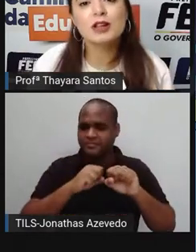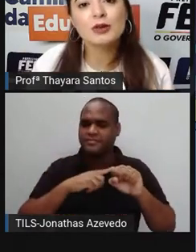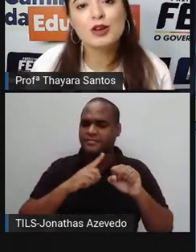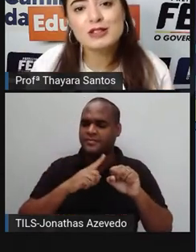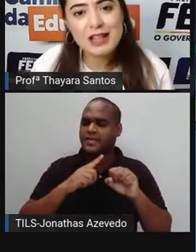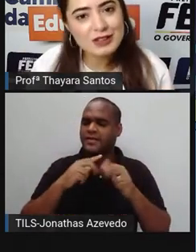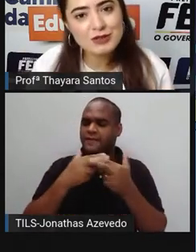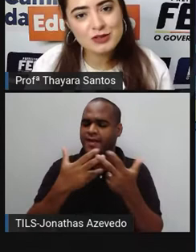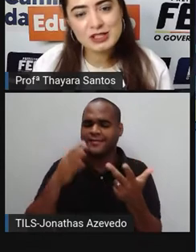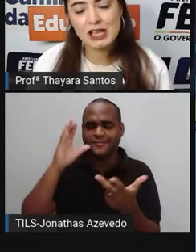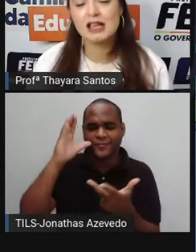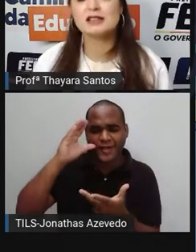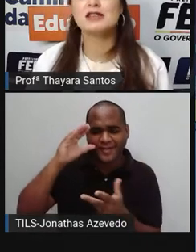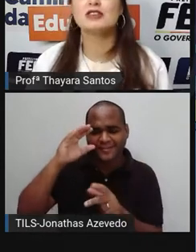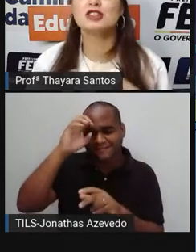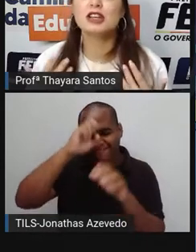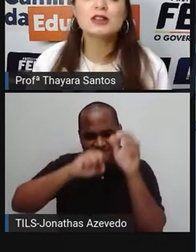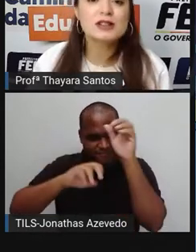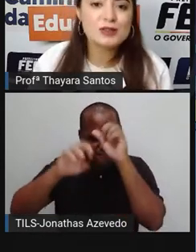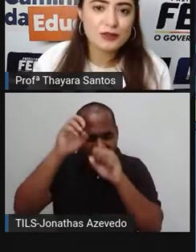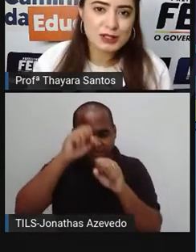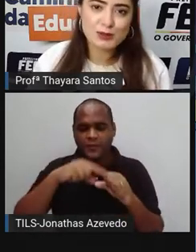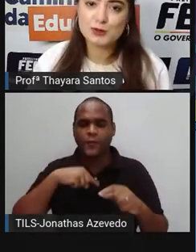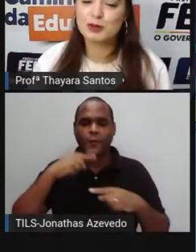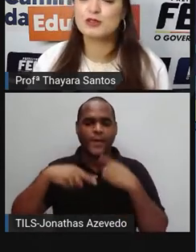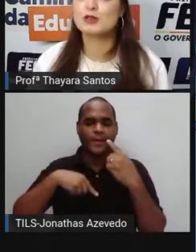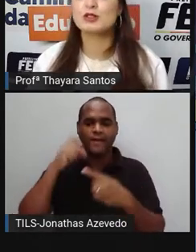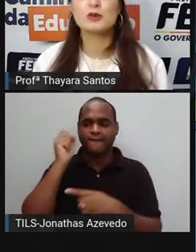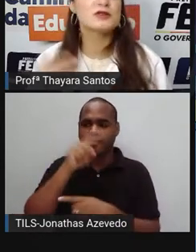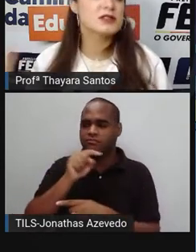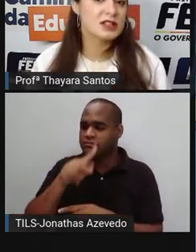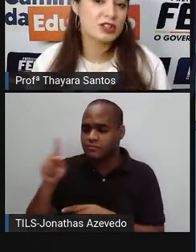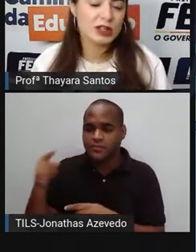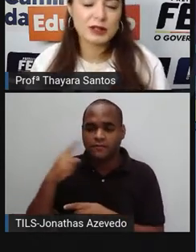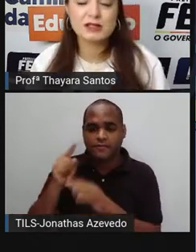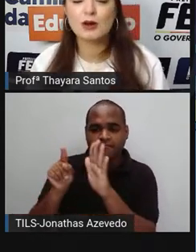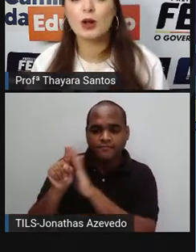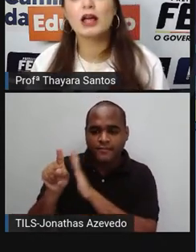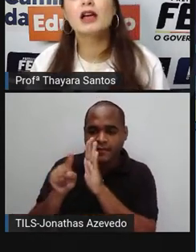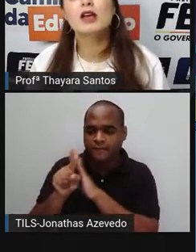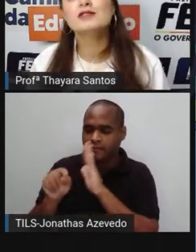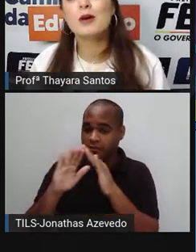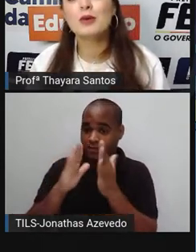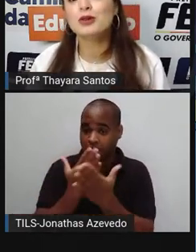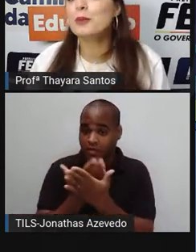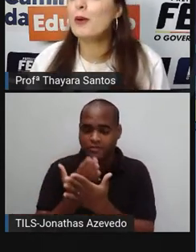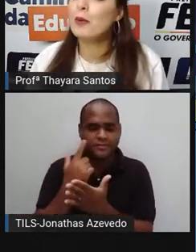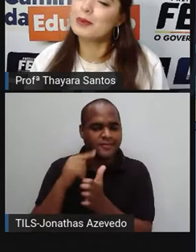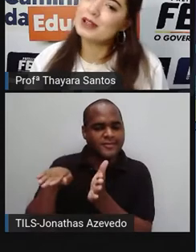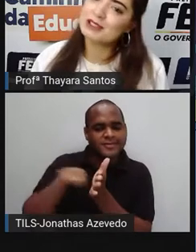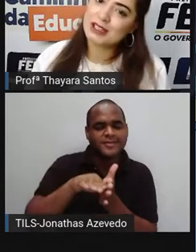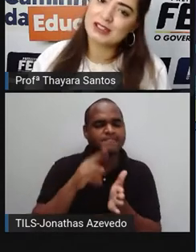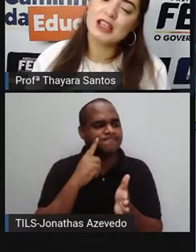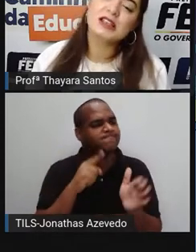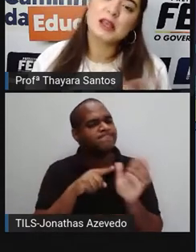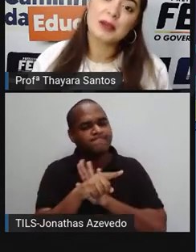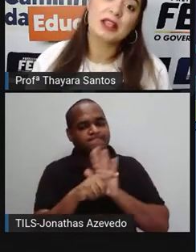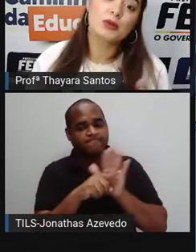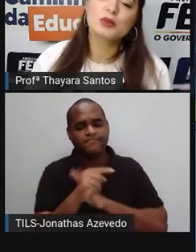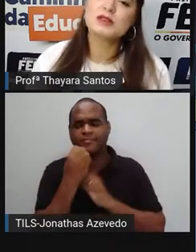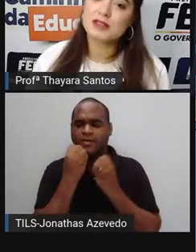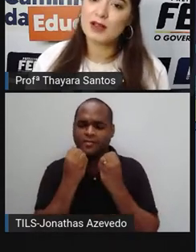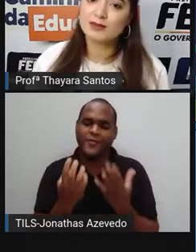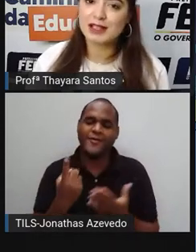estimulando a curiosidade de vocês né tirando as dúvidas com os professores quando você chega na escola isso é muito bom para gente